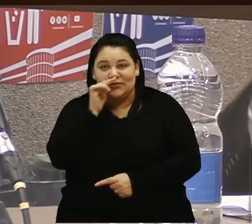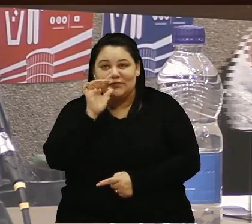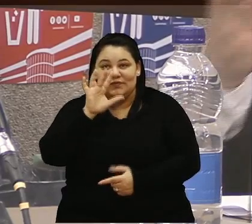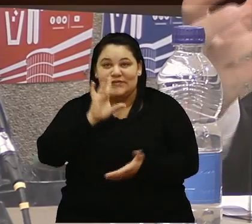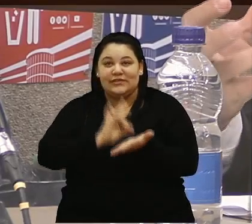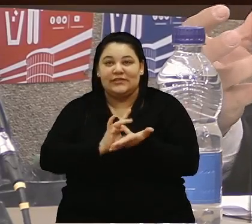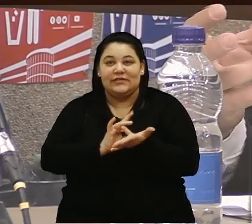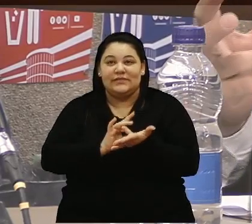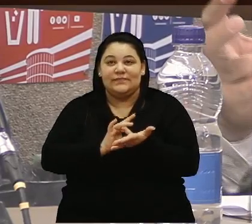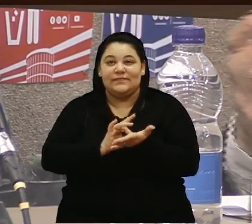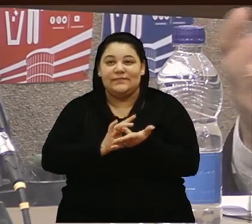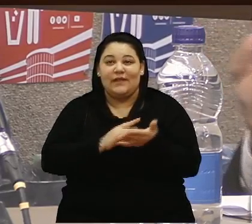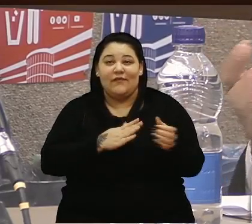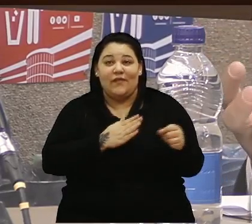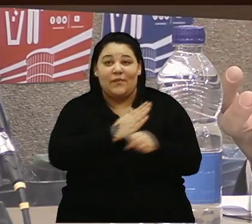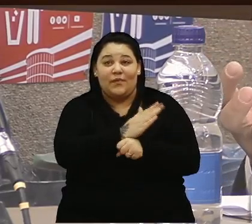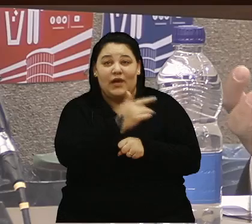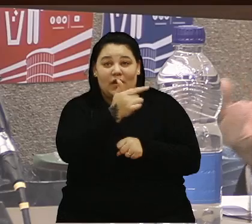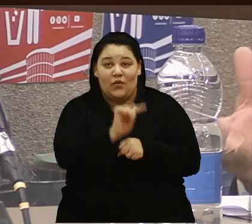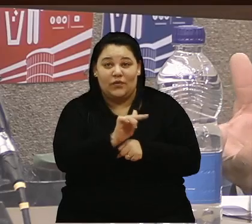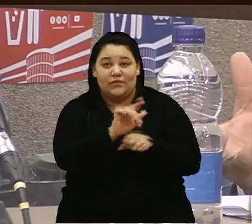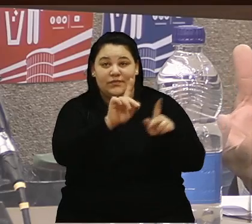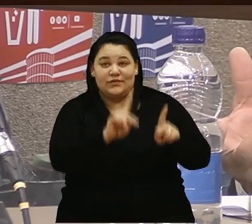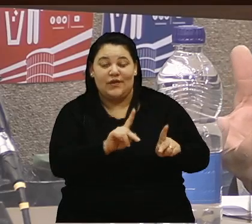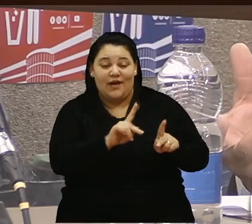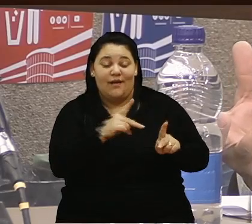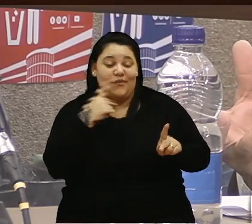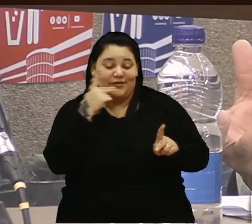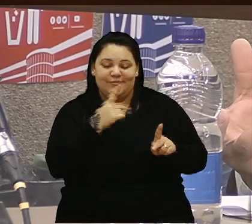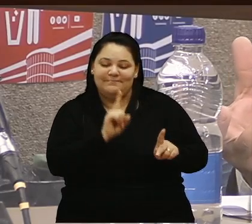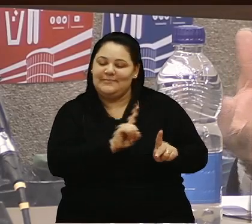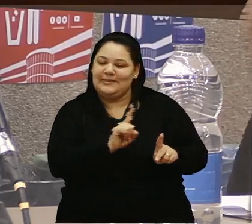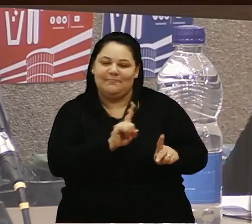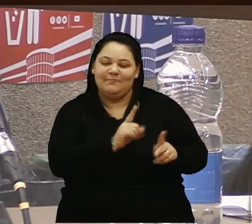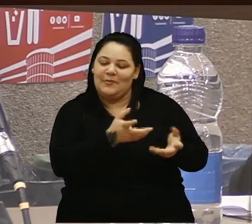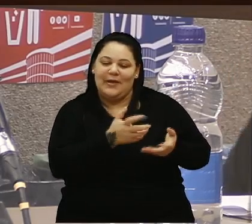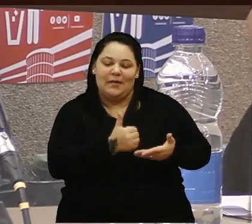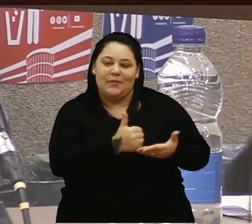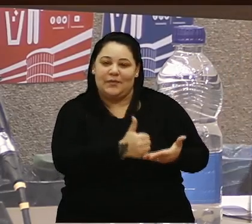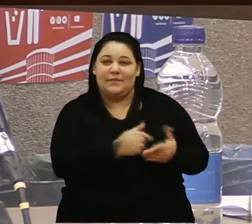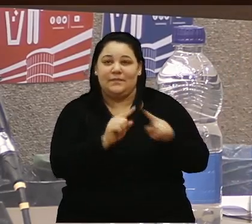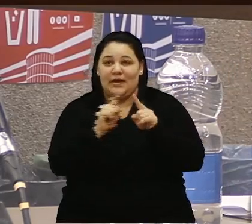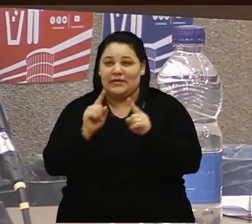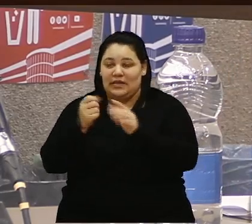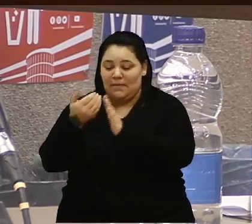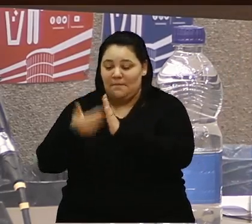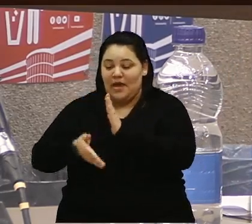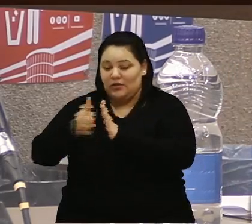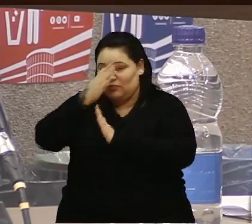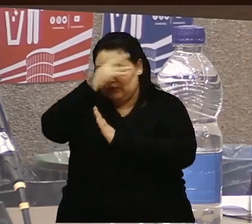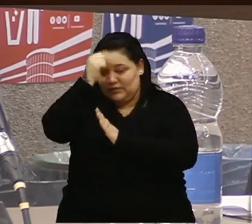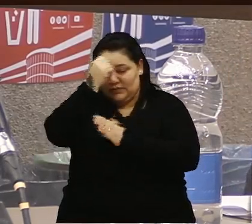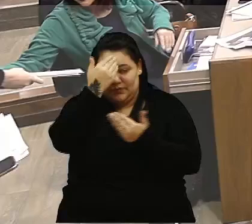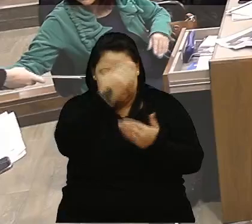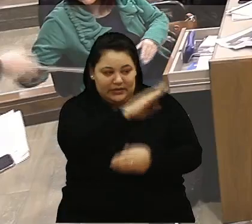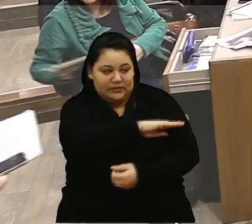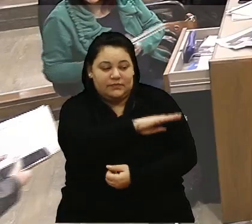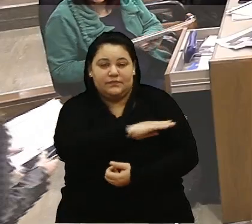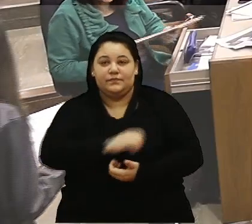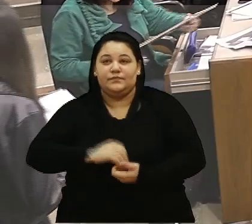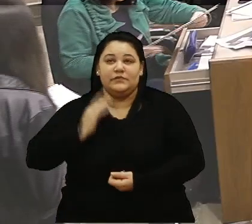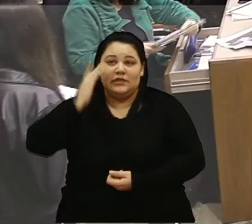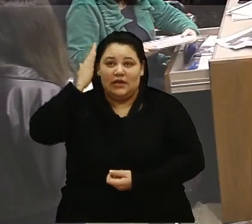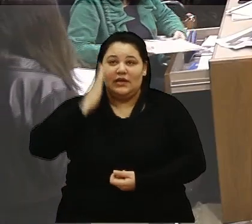vai favorecer outra pessoa politicamente? Não vai querer fazer isso. Só que quem perde é o município. Obrigado. Obrigado, capitão. Vereadora Dai, bem